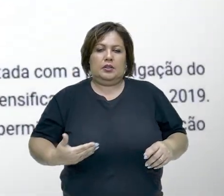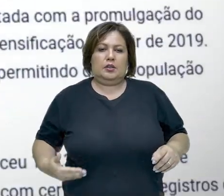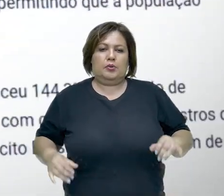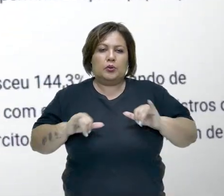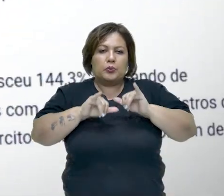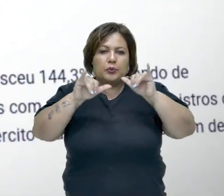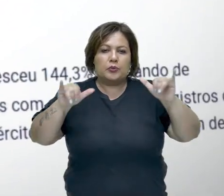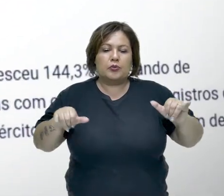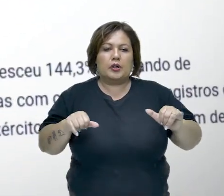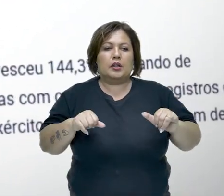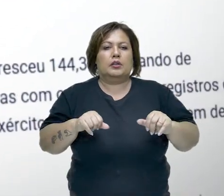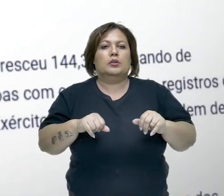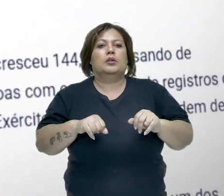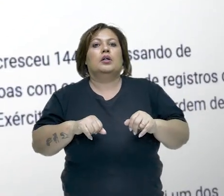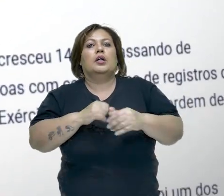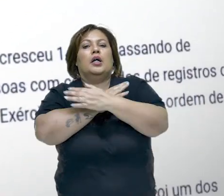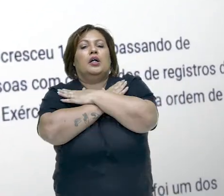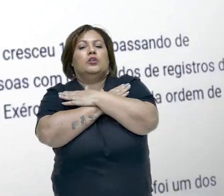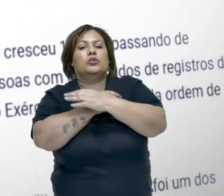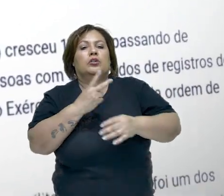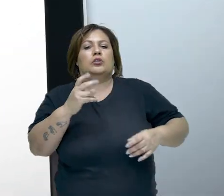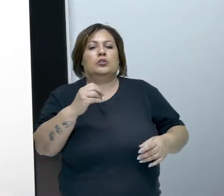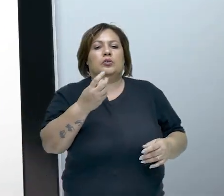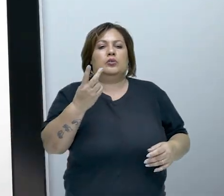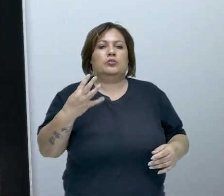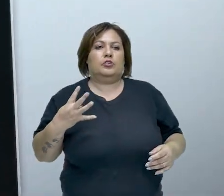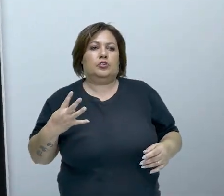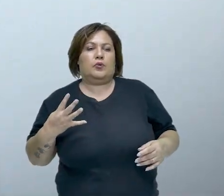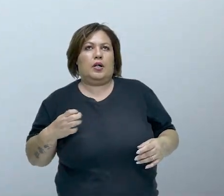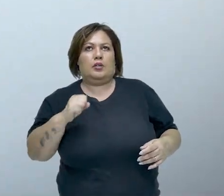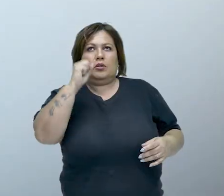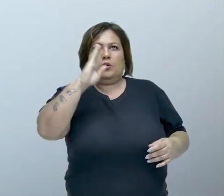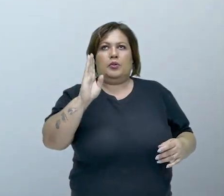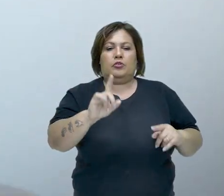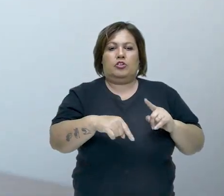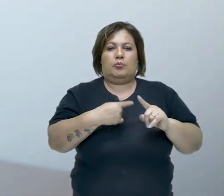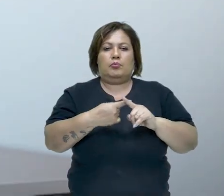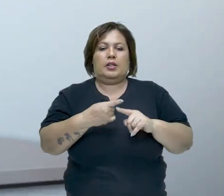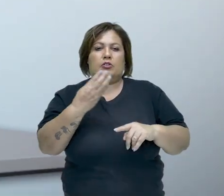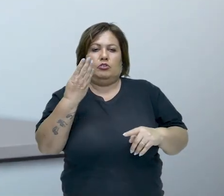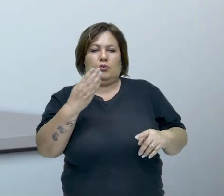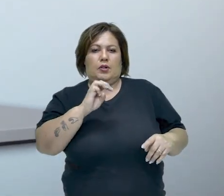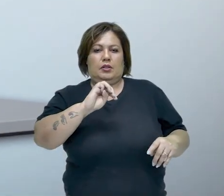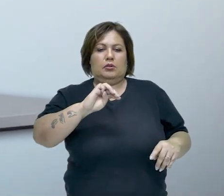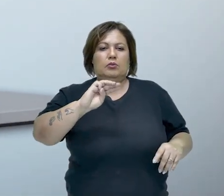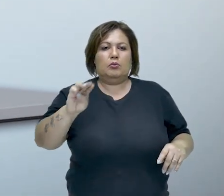Pública divulgado em julho de 2024, o Brasil contava com mais de